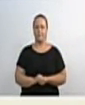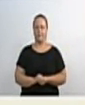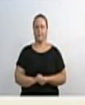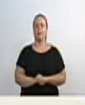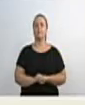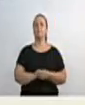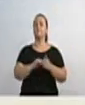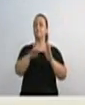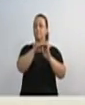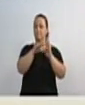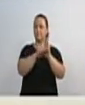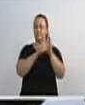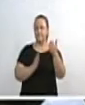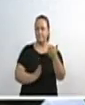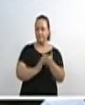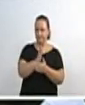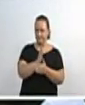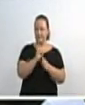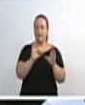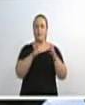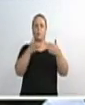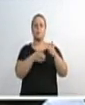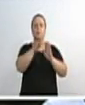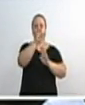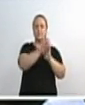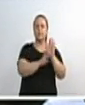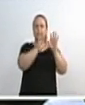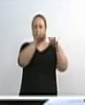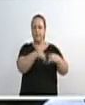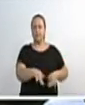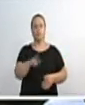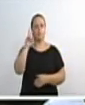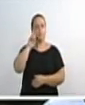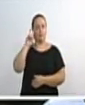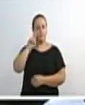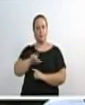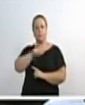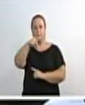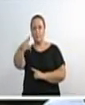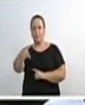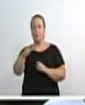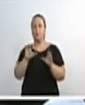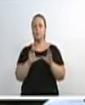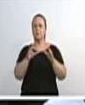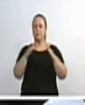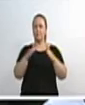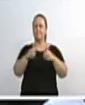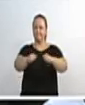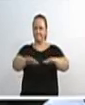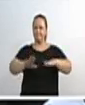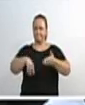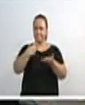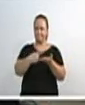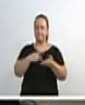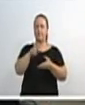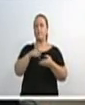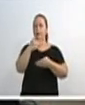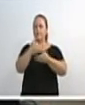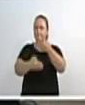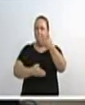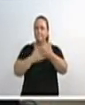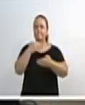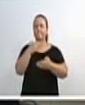Matéria aprovada e a comissão de redação final. Lembrando que logo após esta sessão ordinária, nós realizaremos uma extraordinária somente